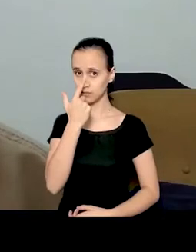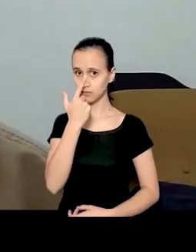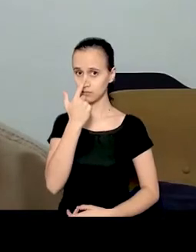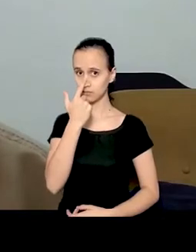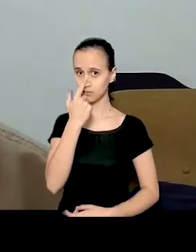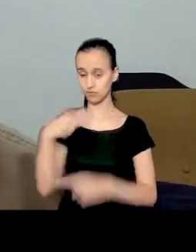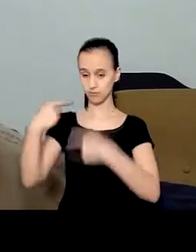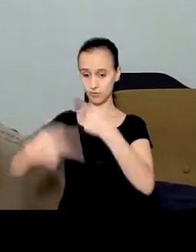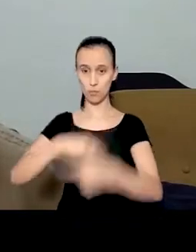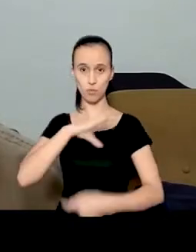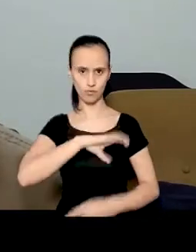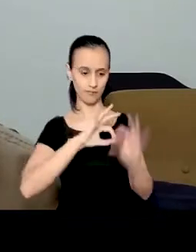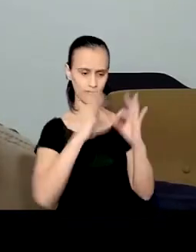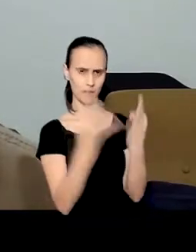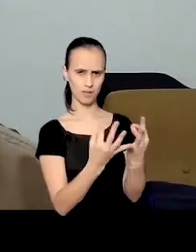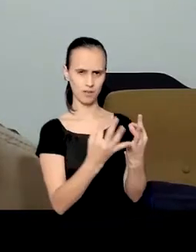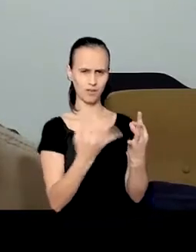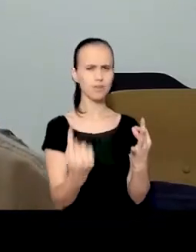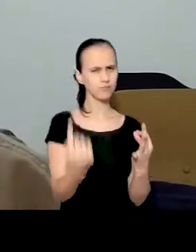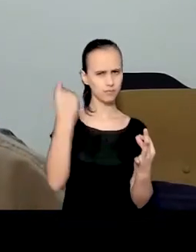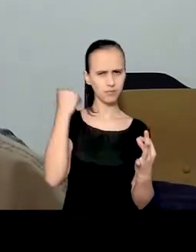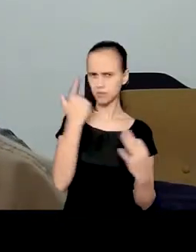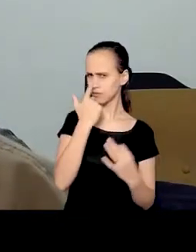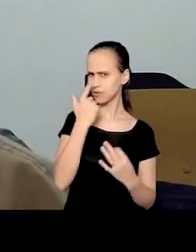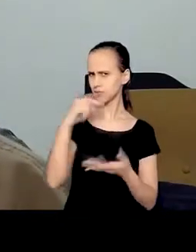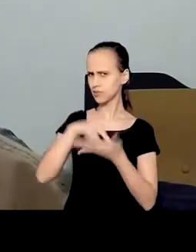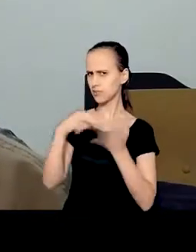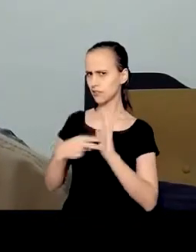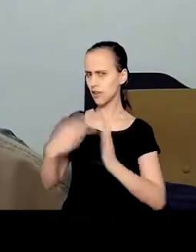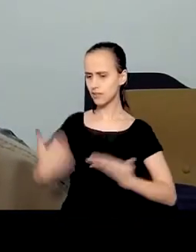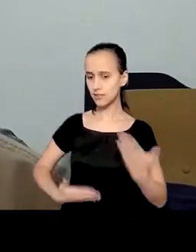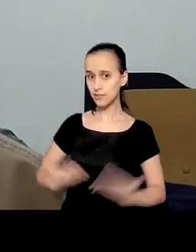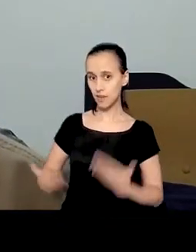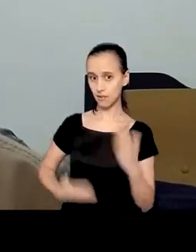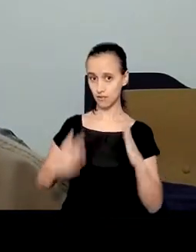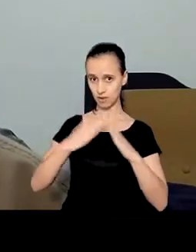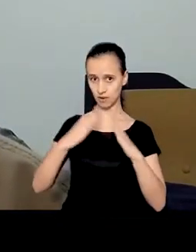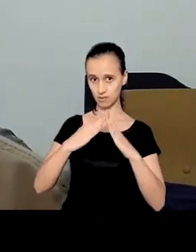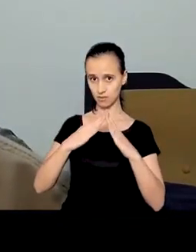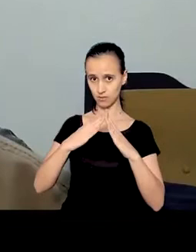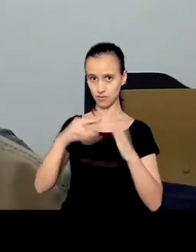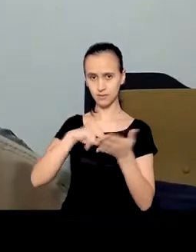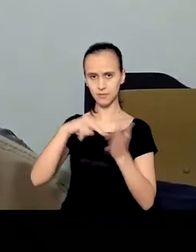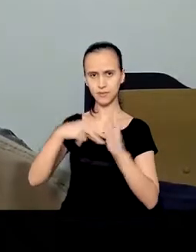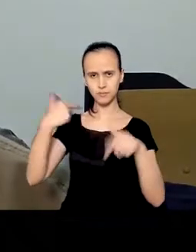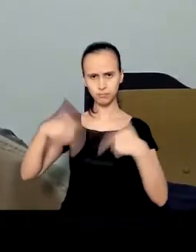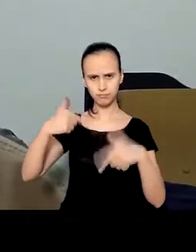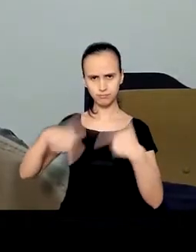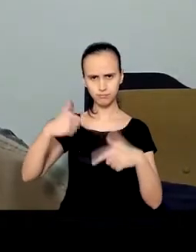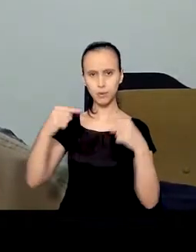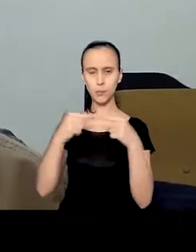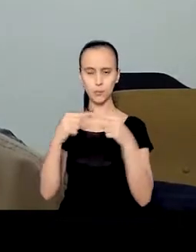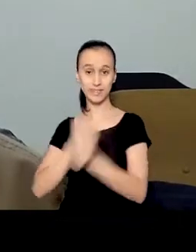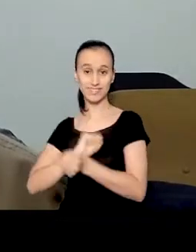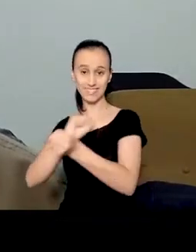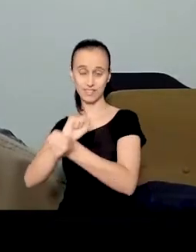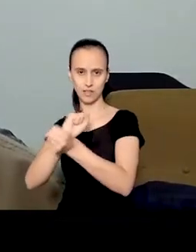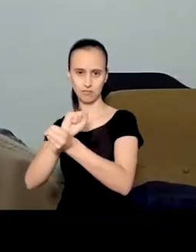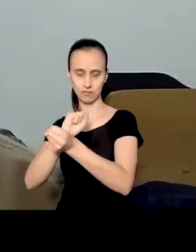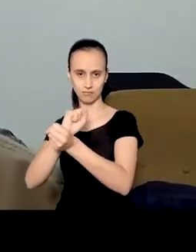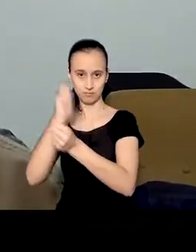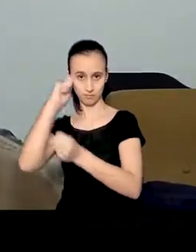famulus, seria o escravo doméstico, que traz em si a ideia de produção, né, vinculada ao escravo, e